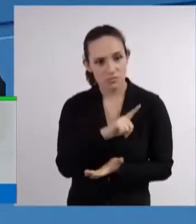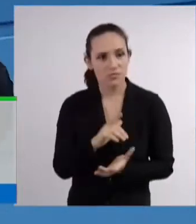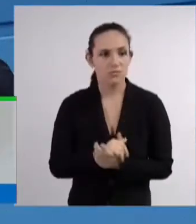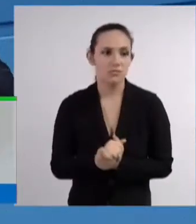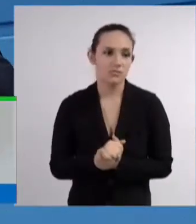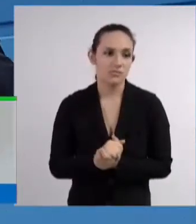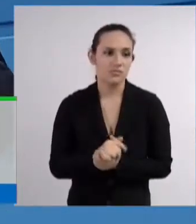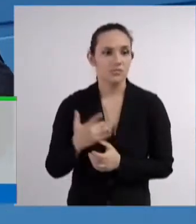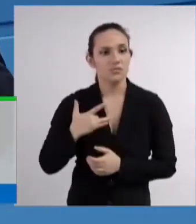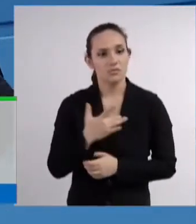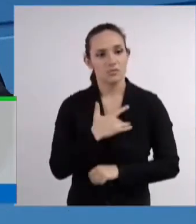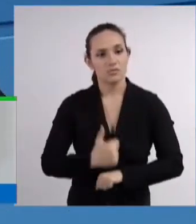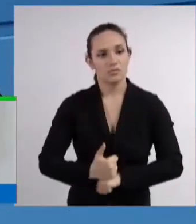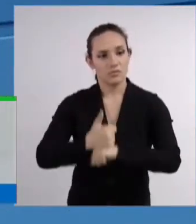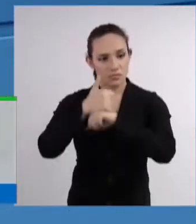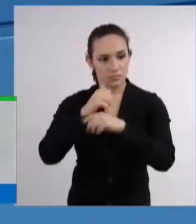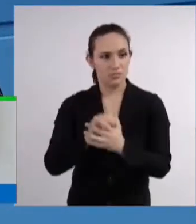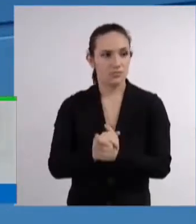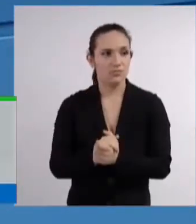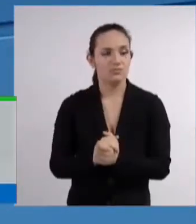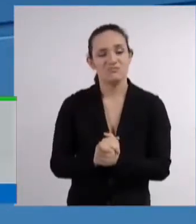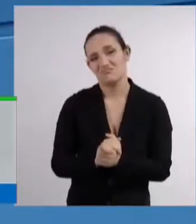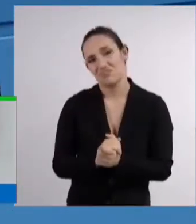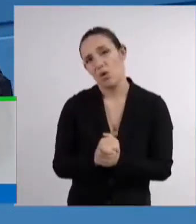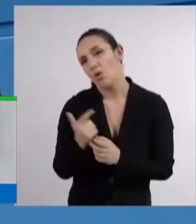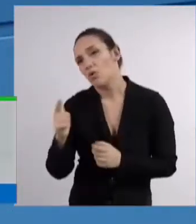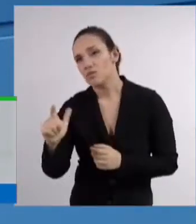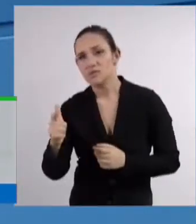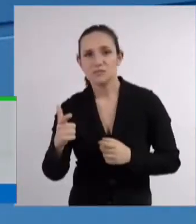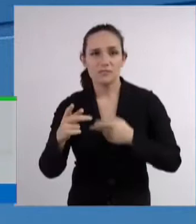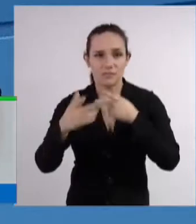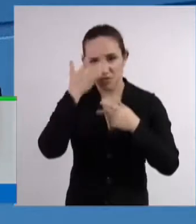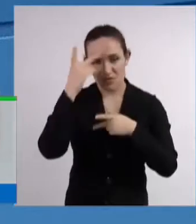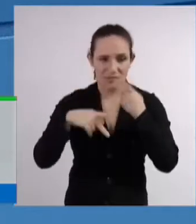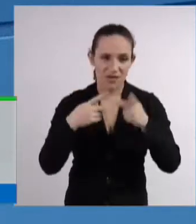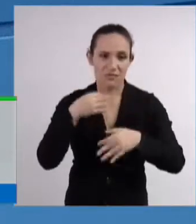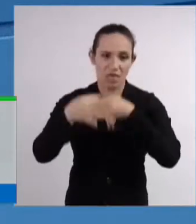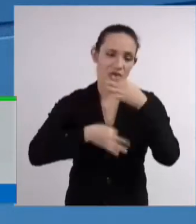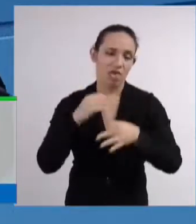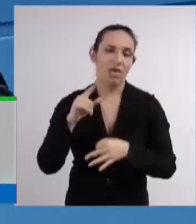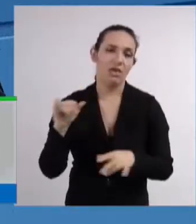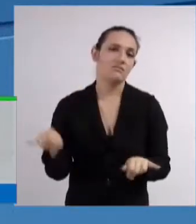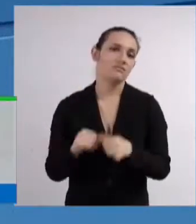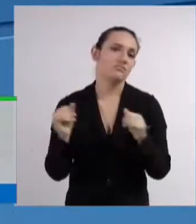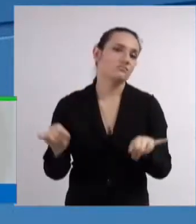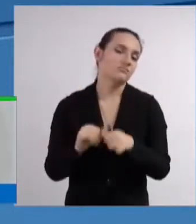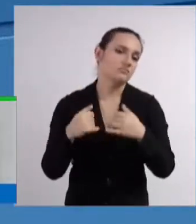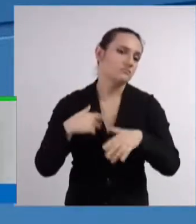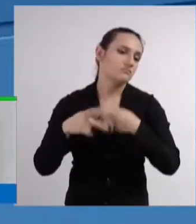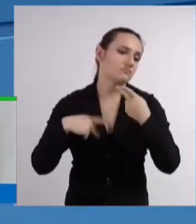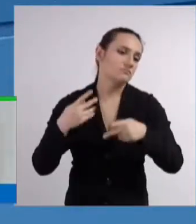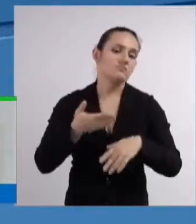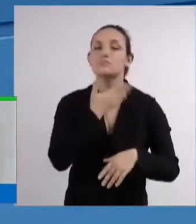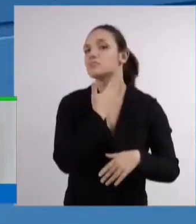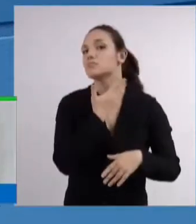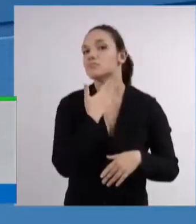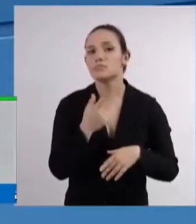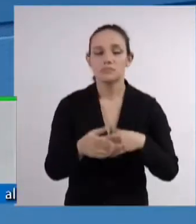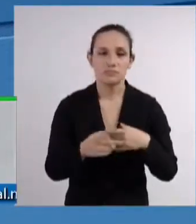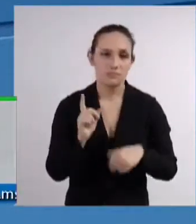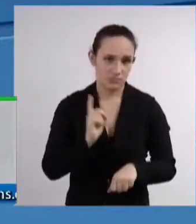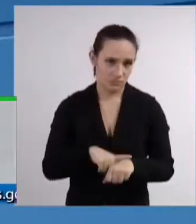chegar uma saúde de qualidade na ponta. O resto é utopia, é blá blá blá, é papo furado, principalmente em época de